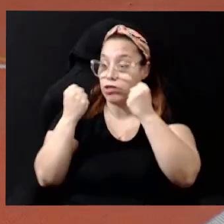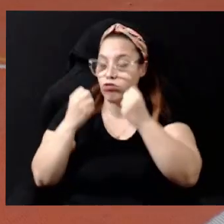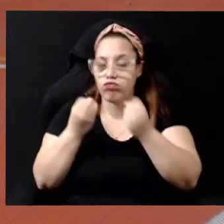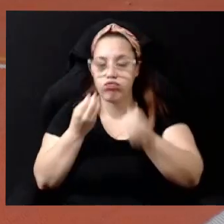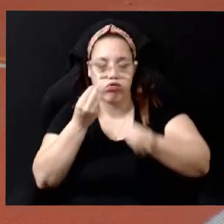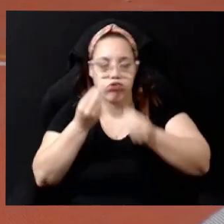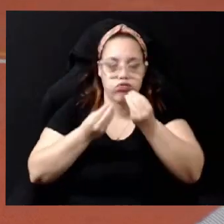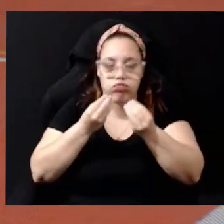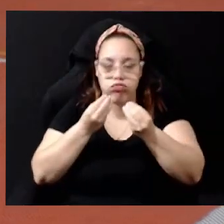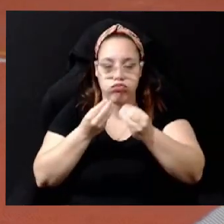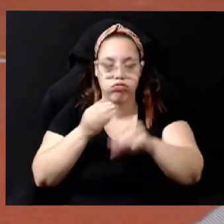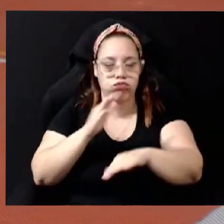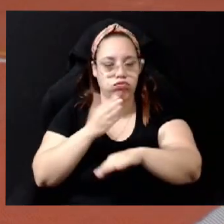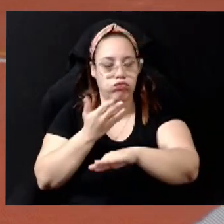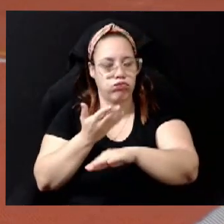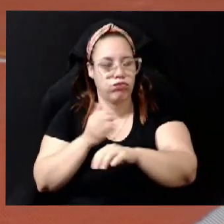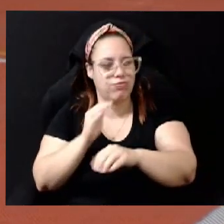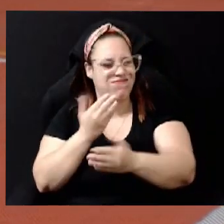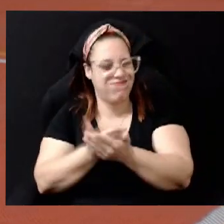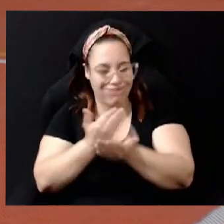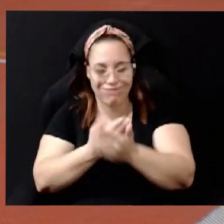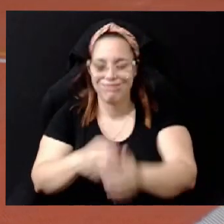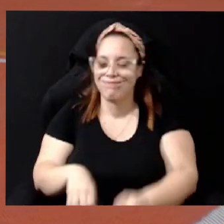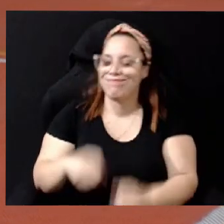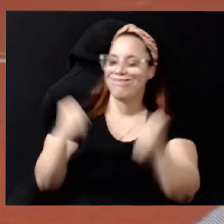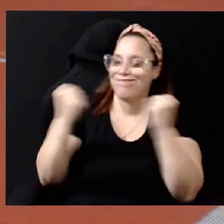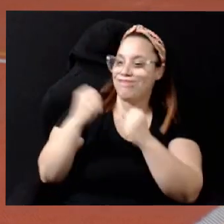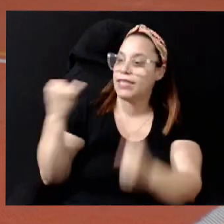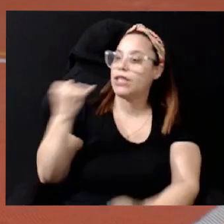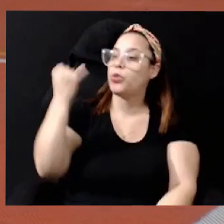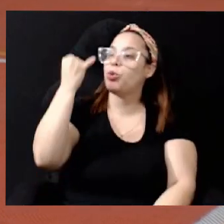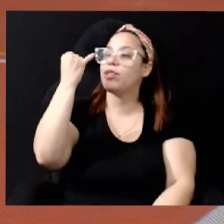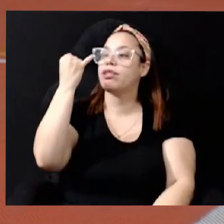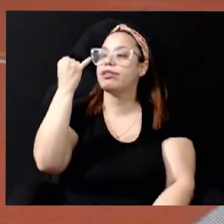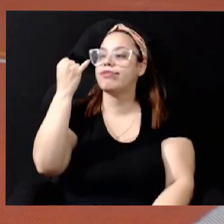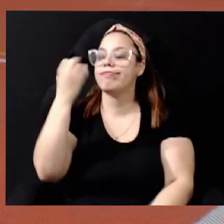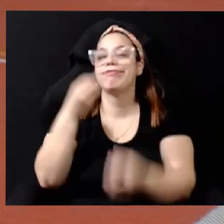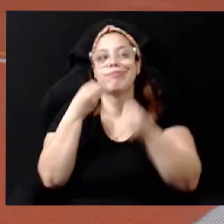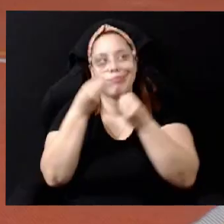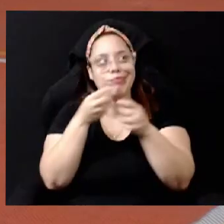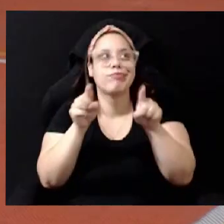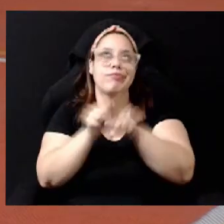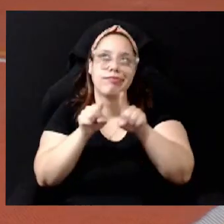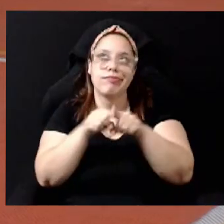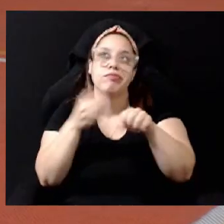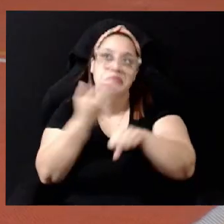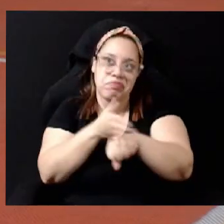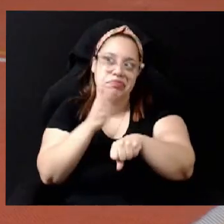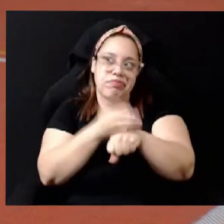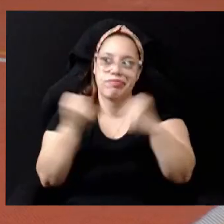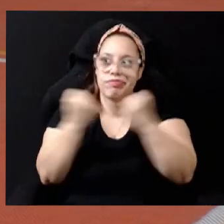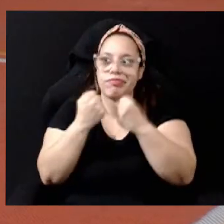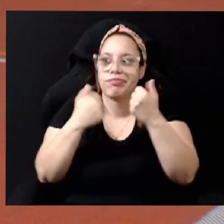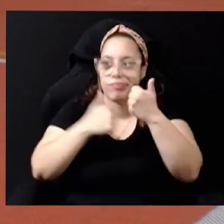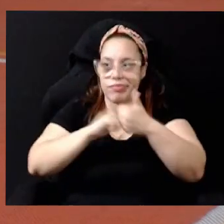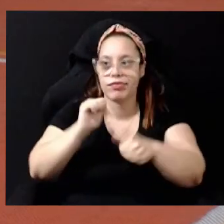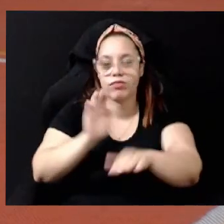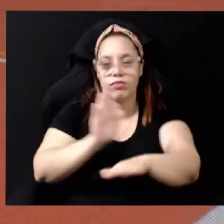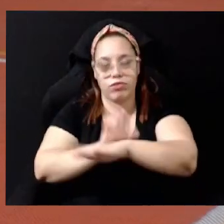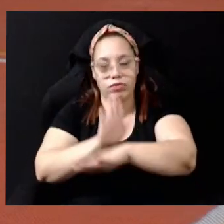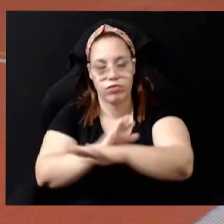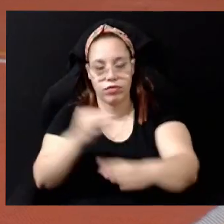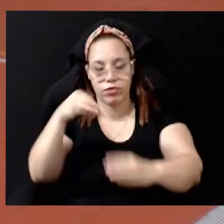esportiva, como as aulas de educação física podem ser importantes, como também as práticas esportivas podem